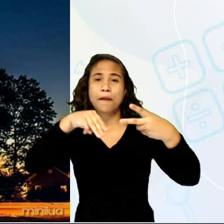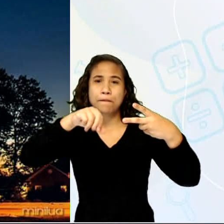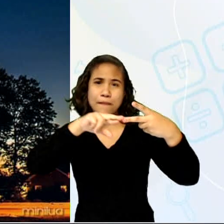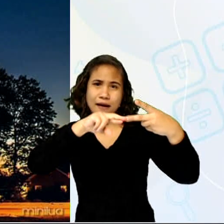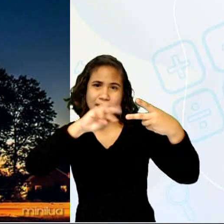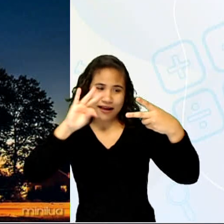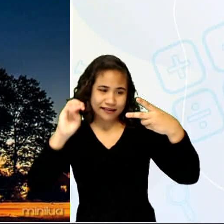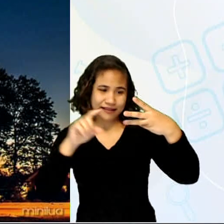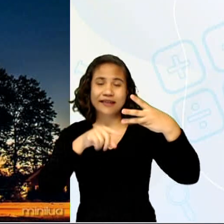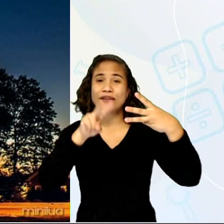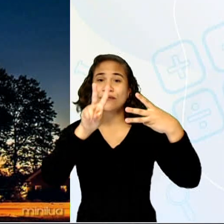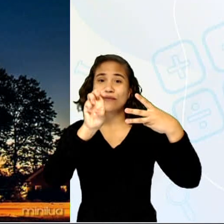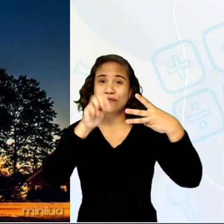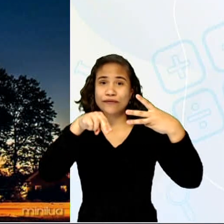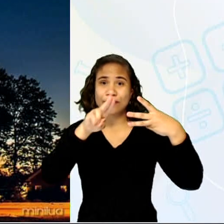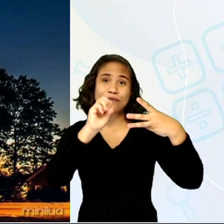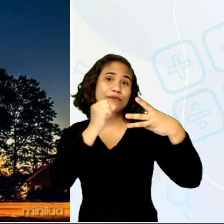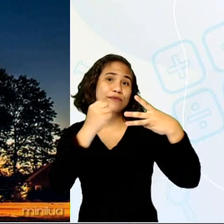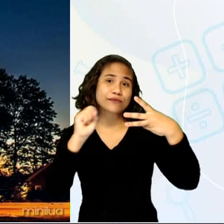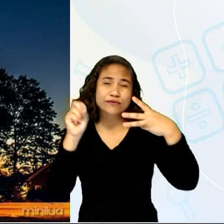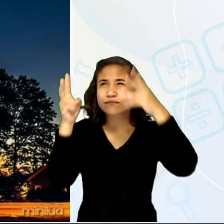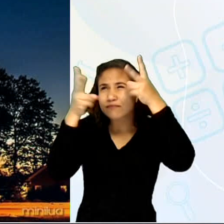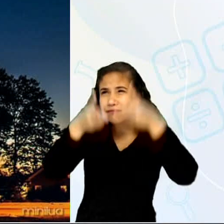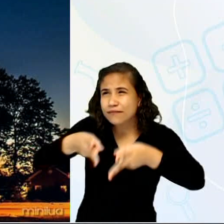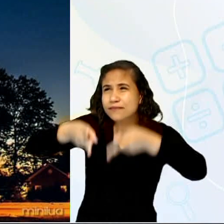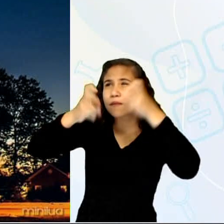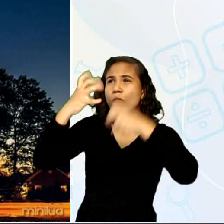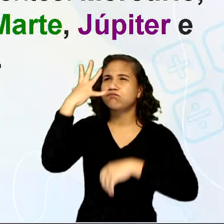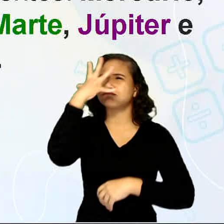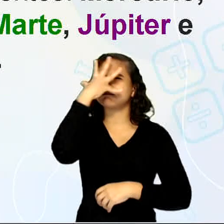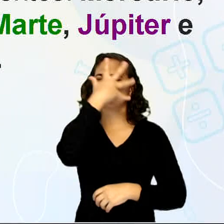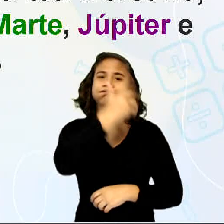planeta Vênus. Veja que imagem bonita.